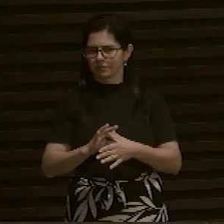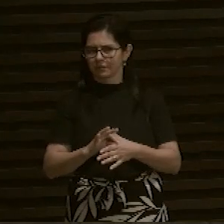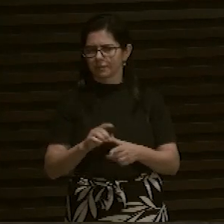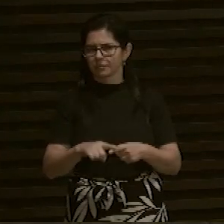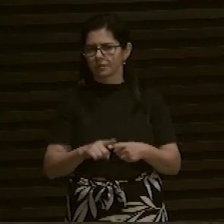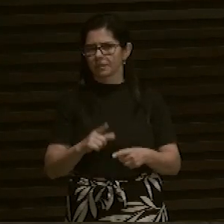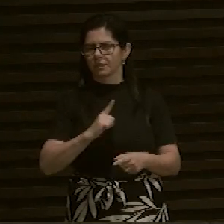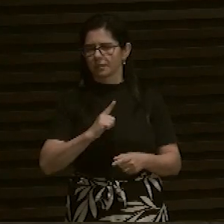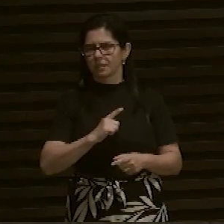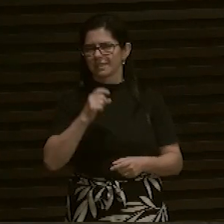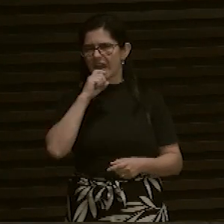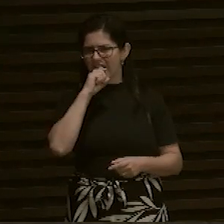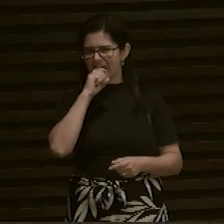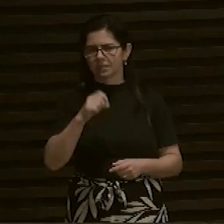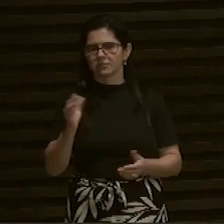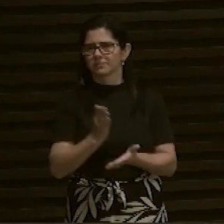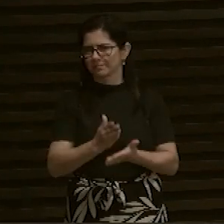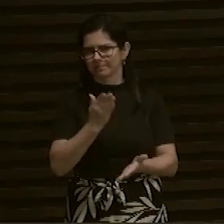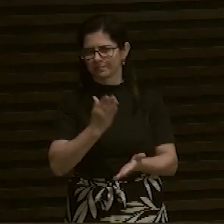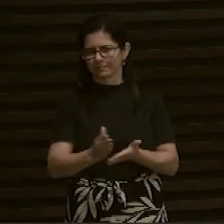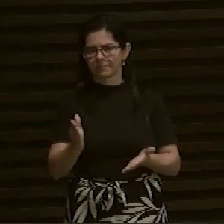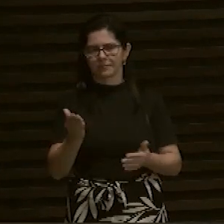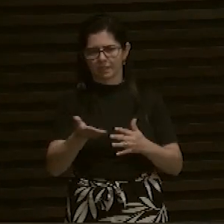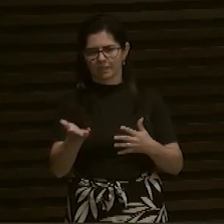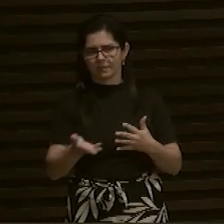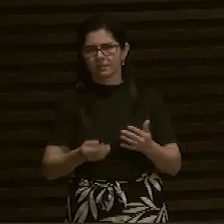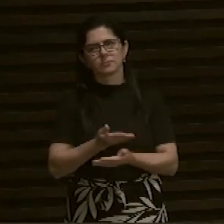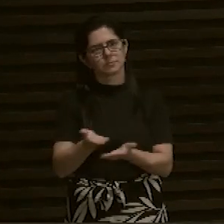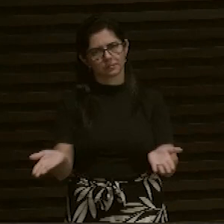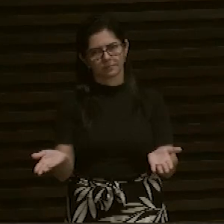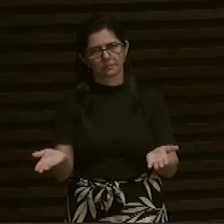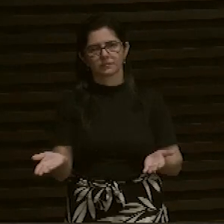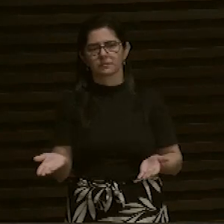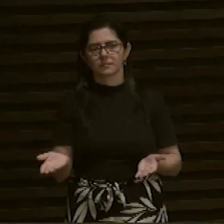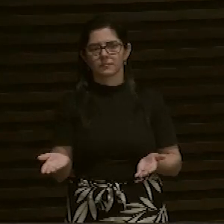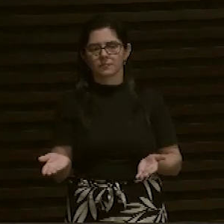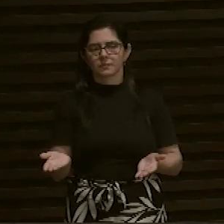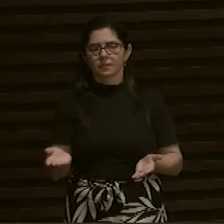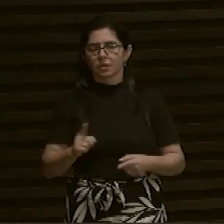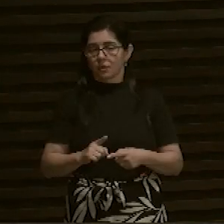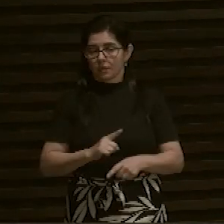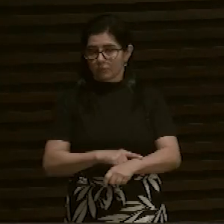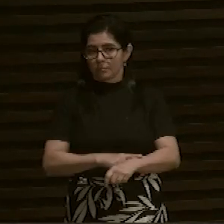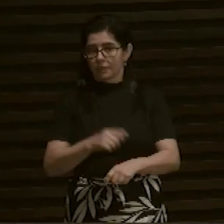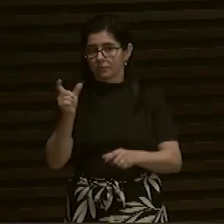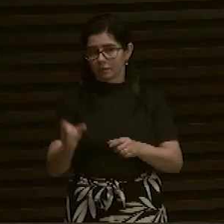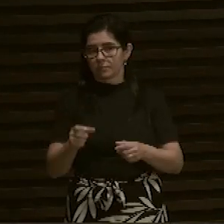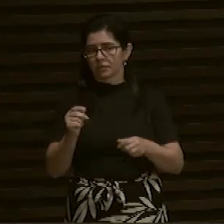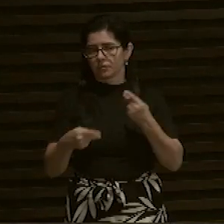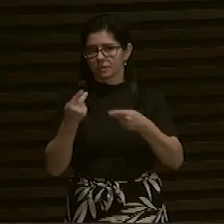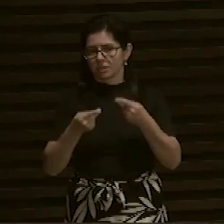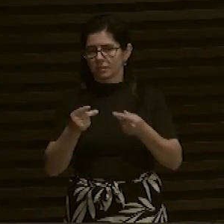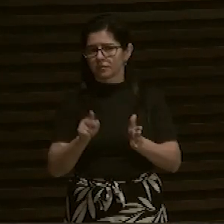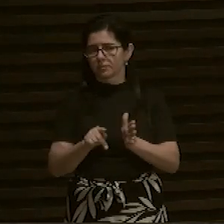vocês, não estão sendo carnais e agindo como mundanos? Pois quando alguém diz, eu sou de Paulo, e outro, eu sou de